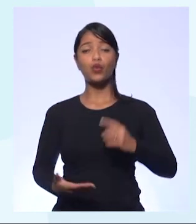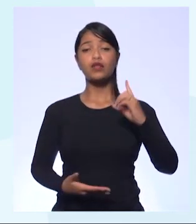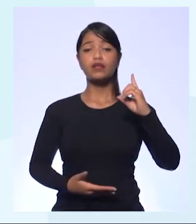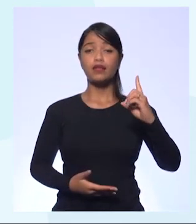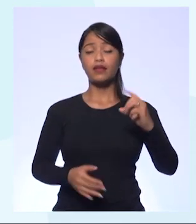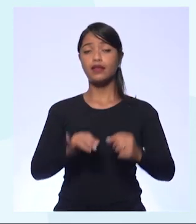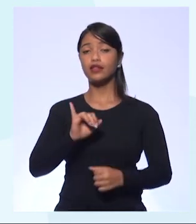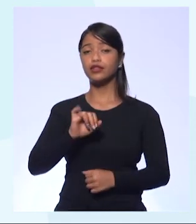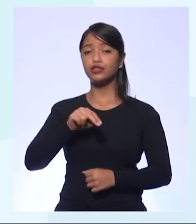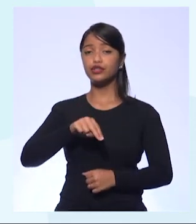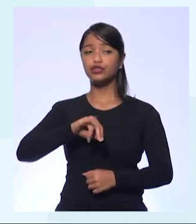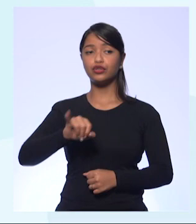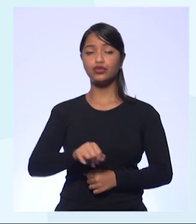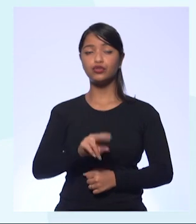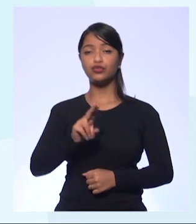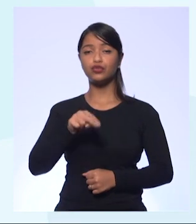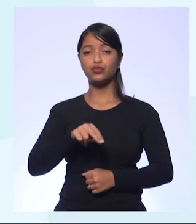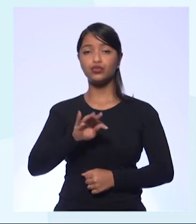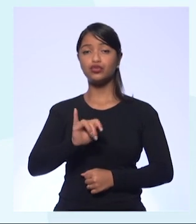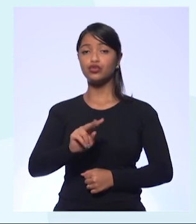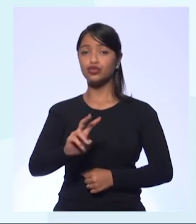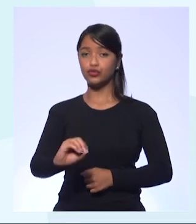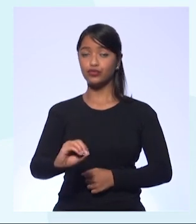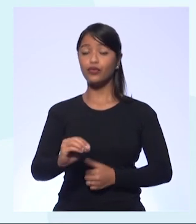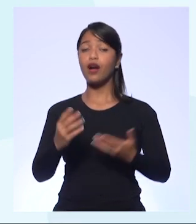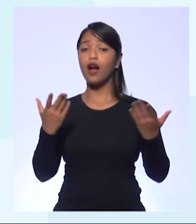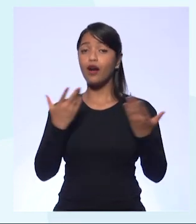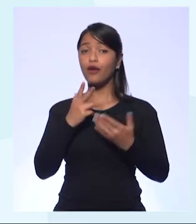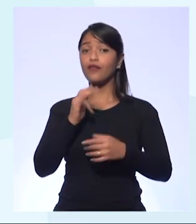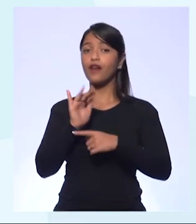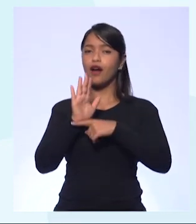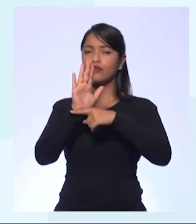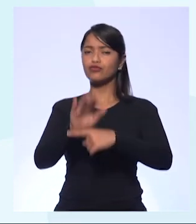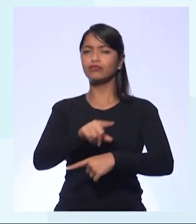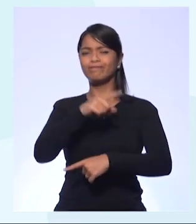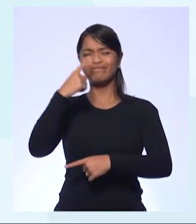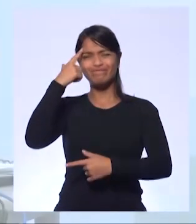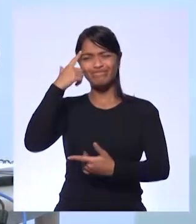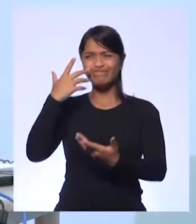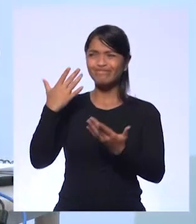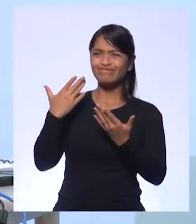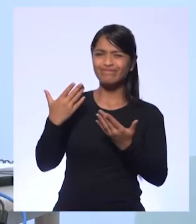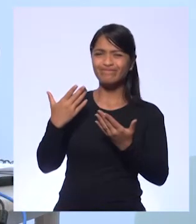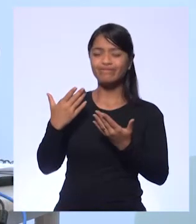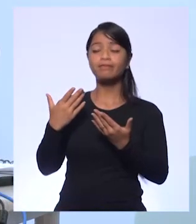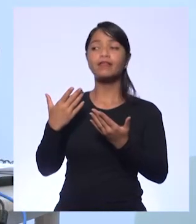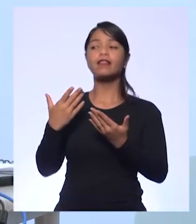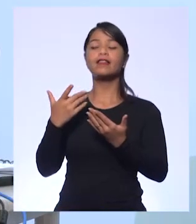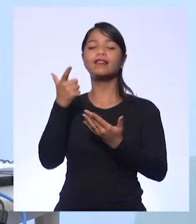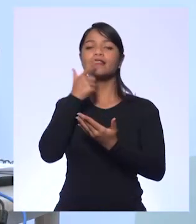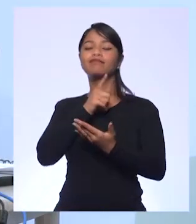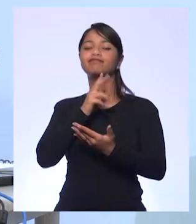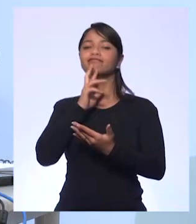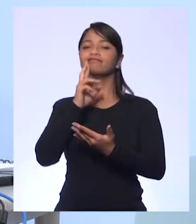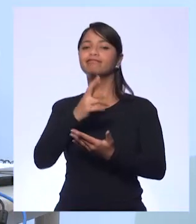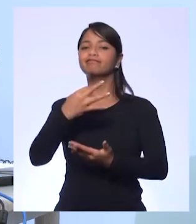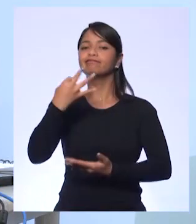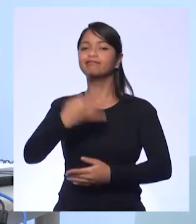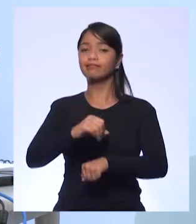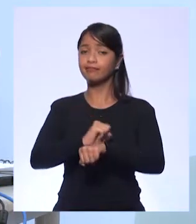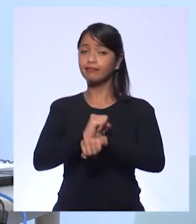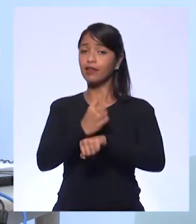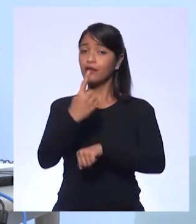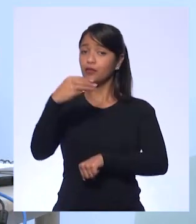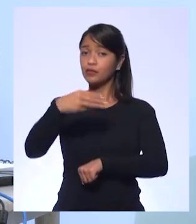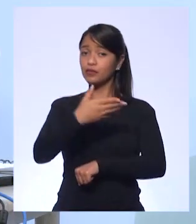injuntivo? Aí vai ajudar porque que eles ficaram na dúvida. A dúvida até mata a resposta, certo, Isso aí, Mônica? isso aí. Então, 1 minutinho aí